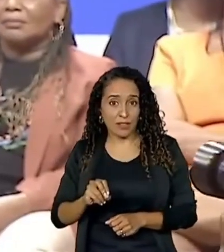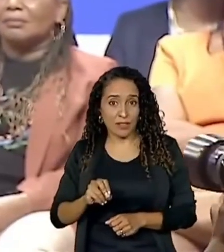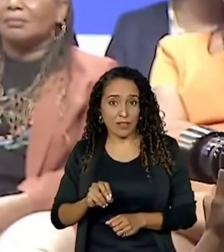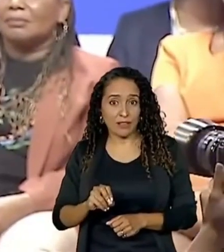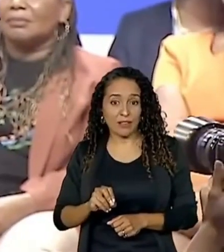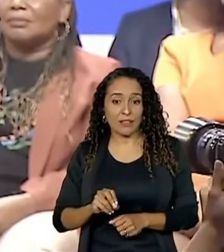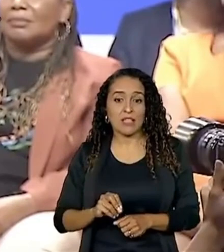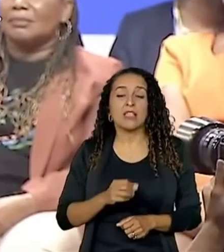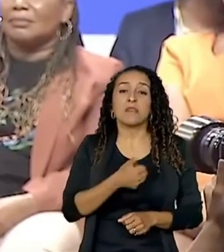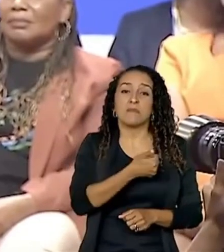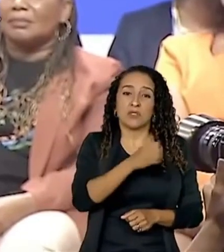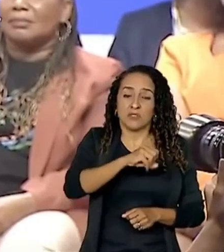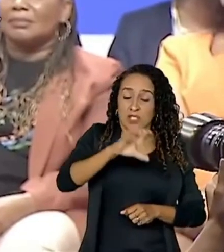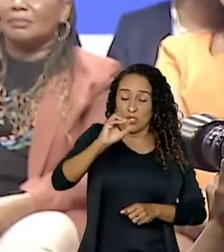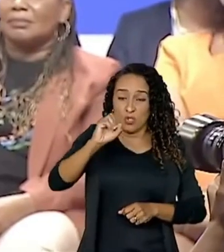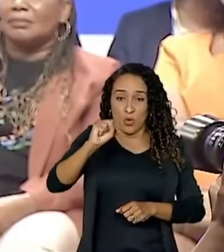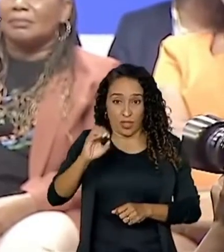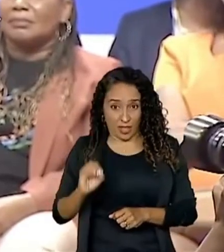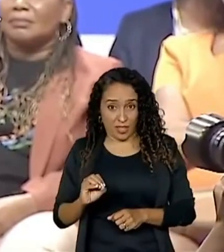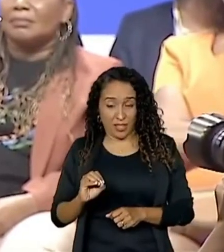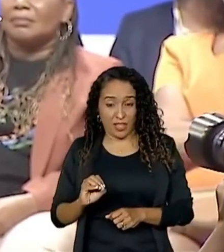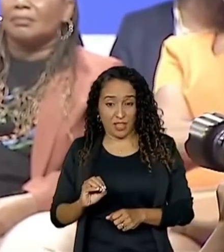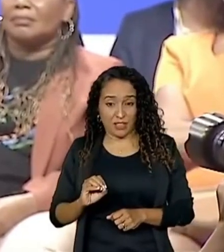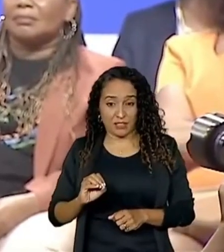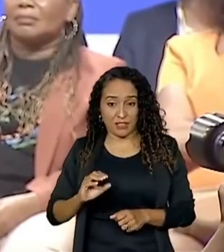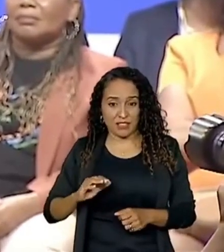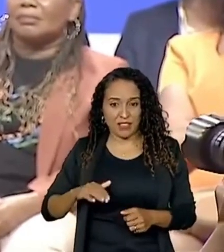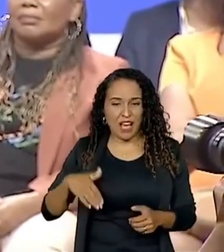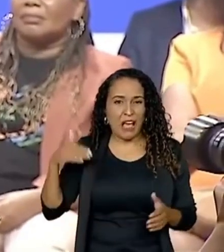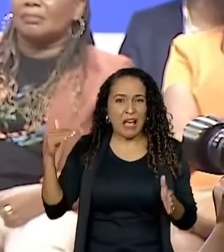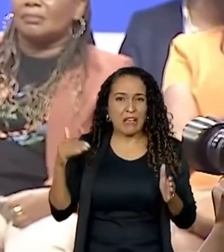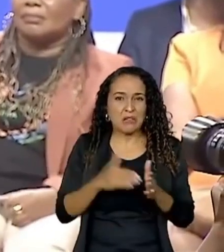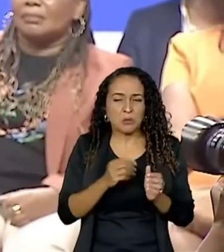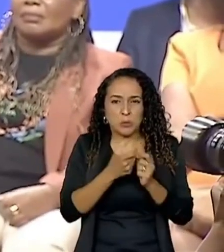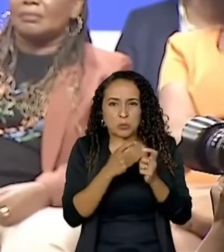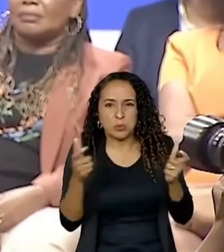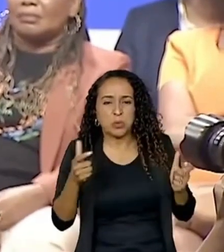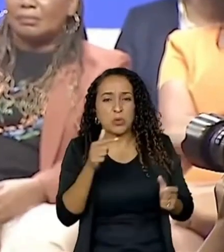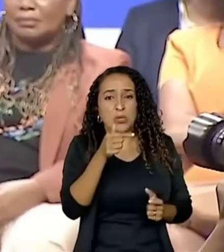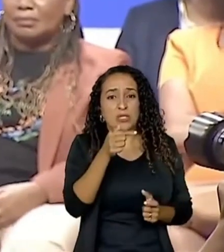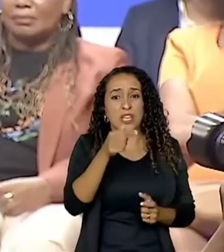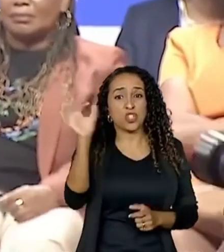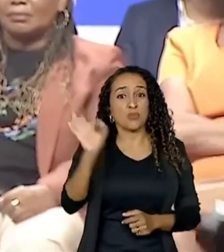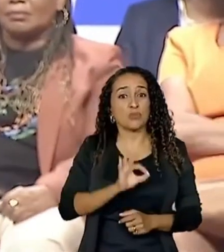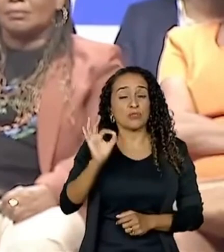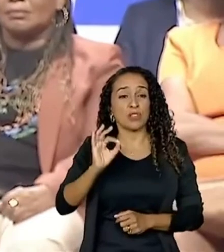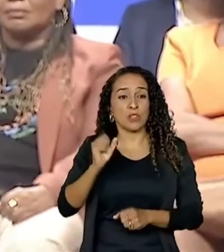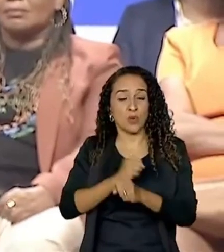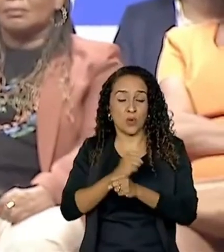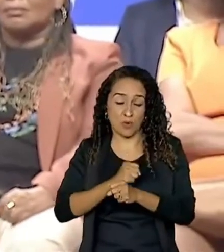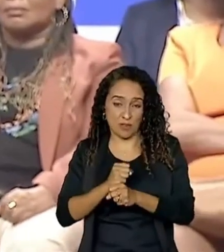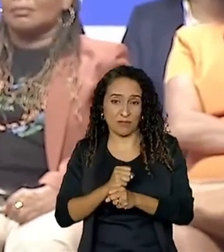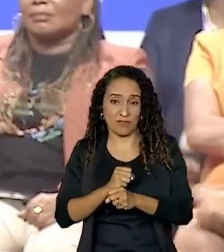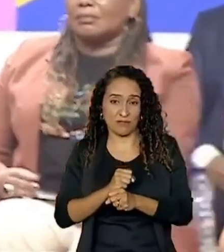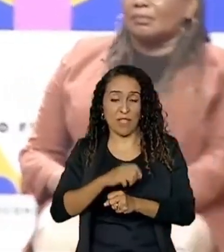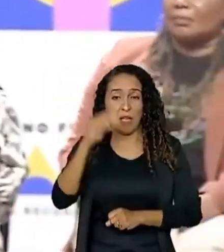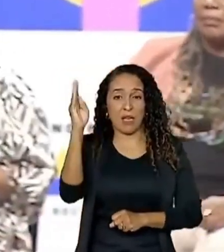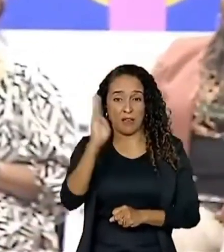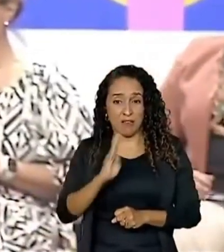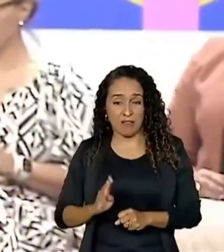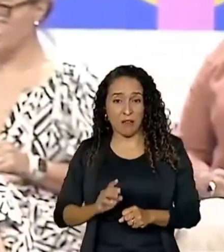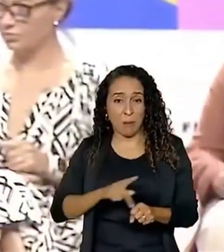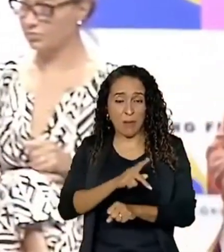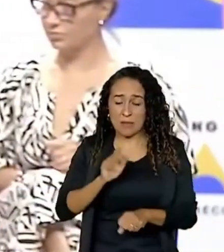e 1980, chegou a crescer em média 7% ao ano. Foi o país que